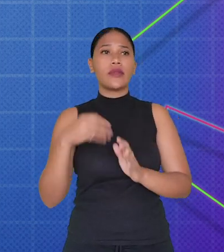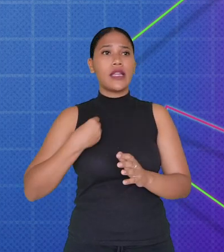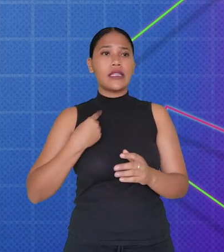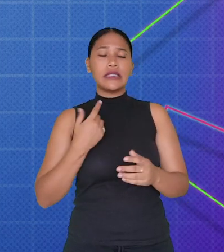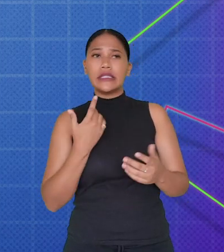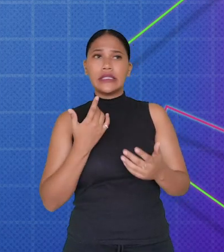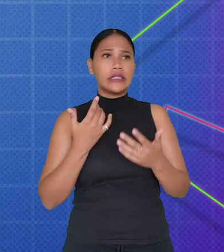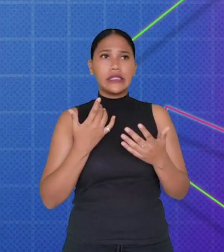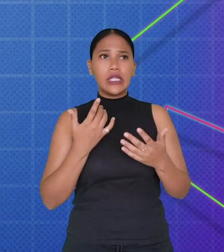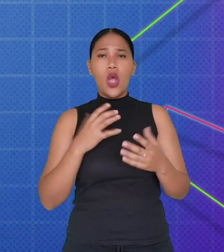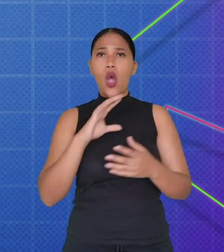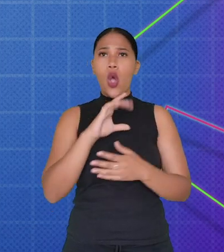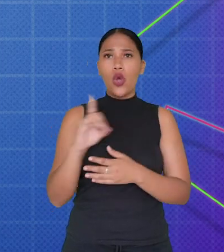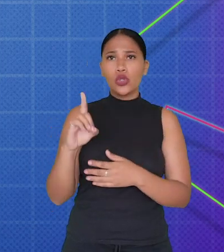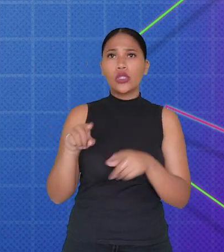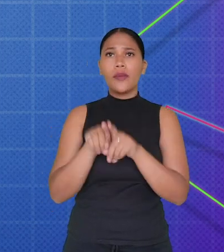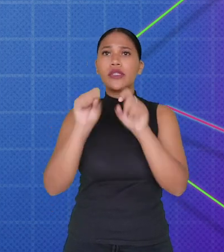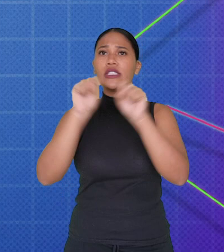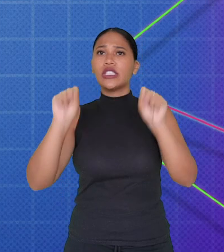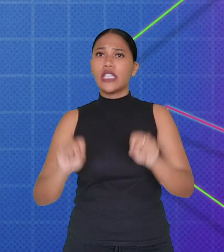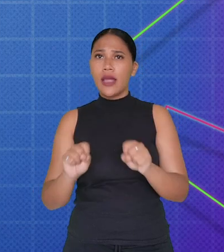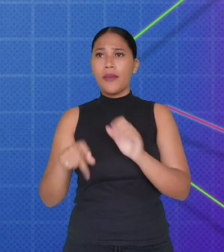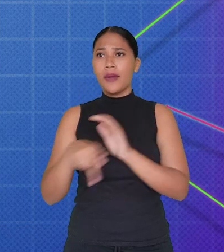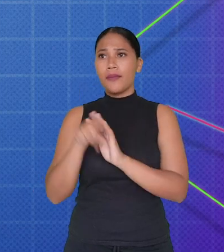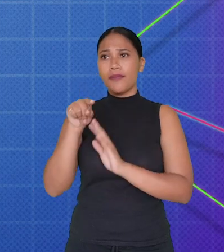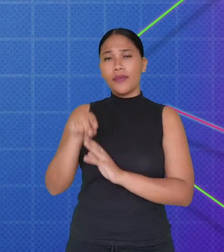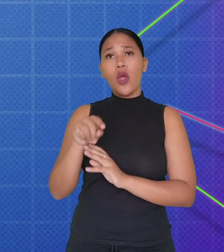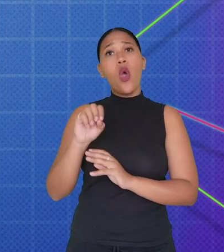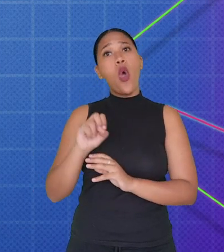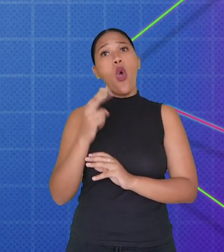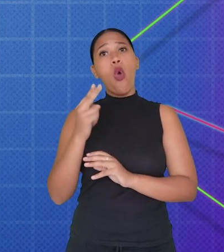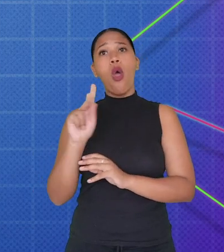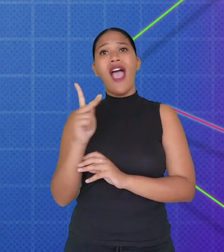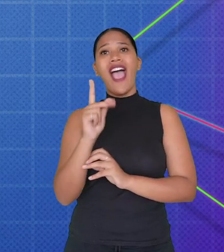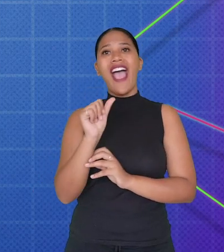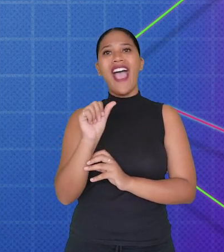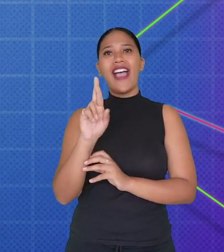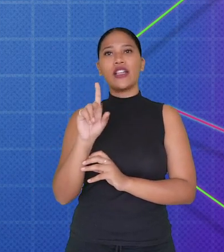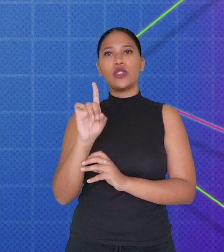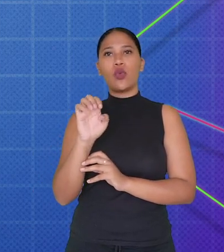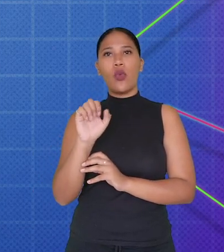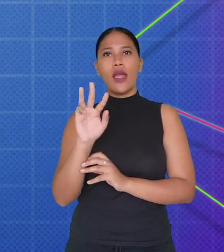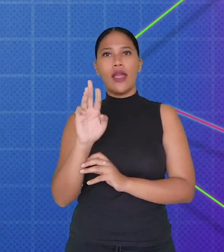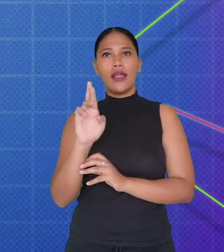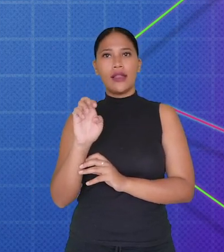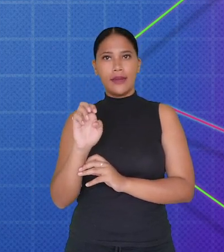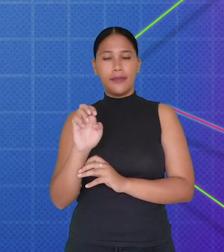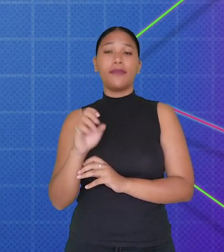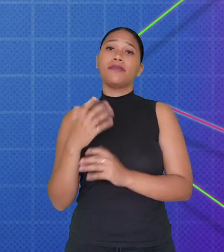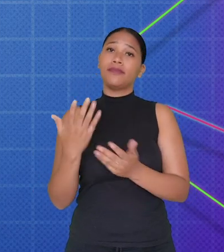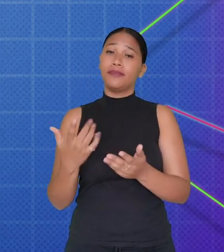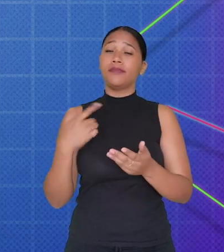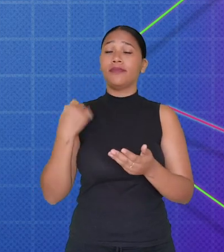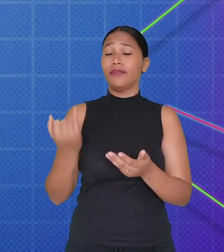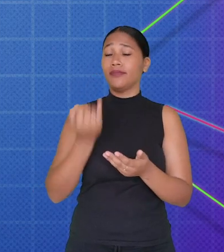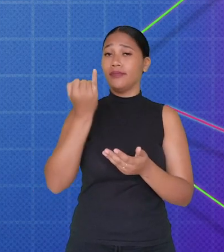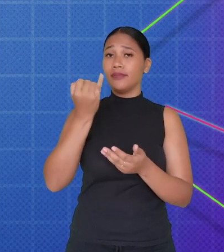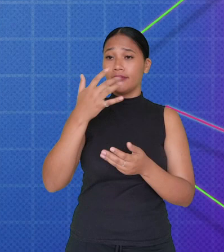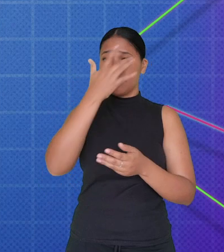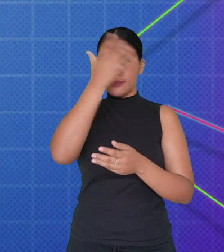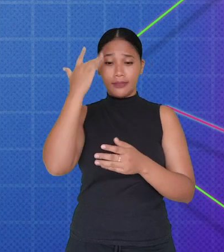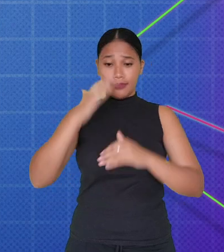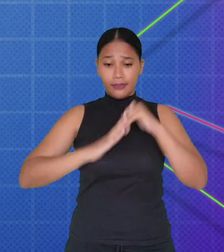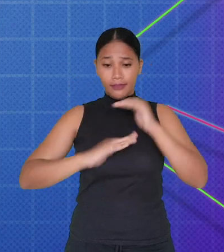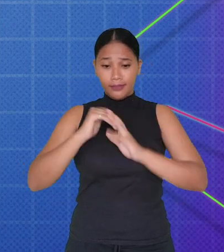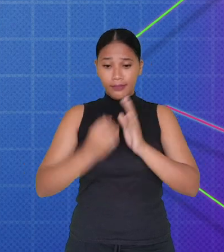quando a incompatibilidade entre o código e o sistema operacional ou hardware em que o jogo está sendo executado é importante